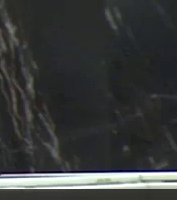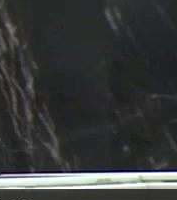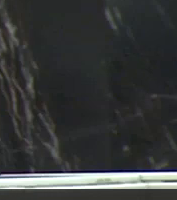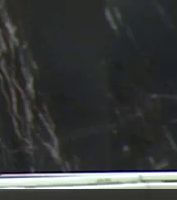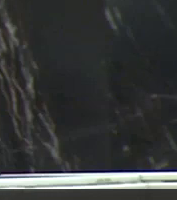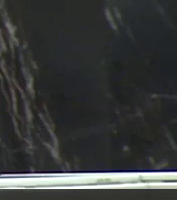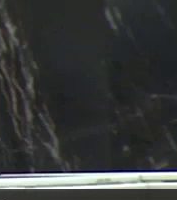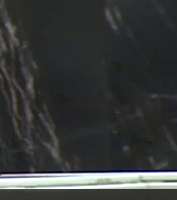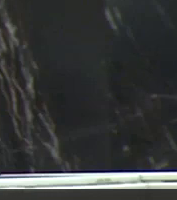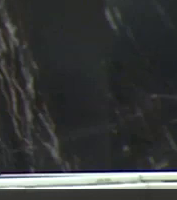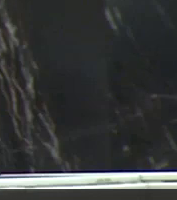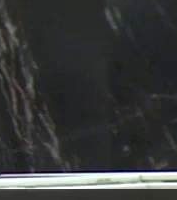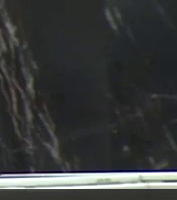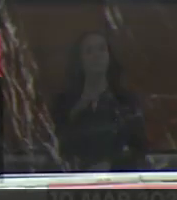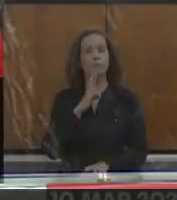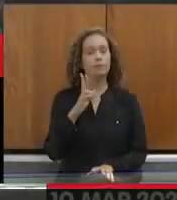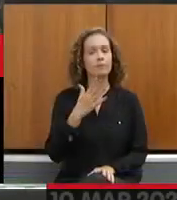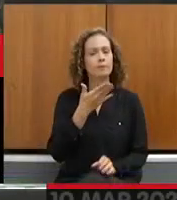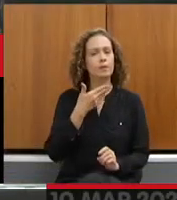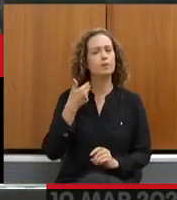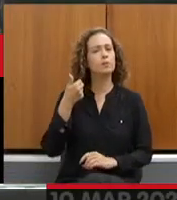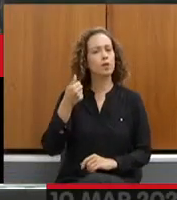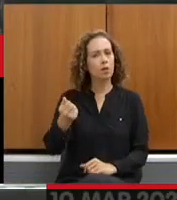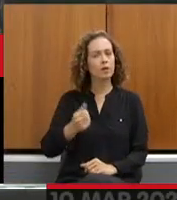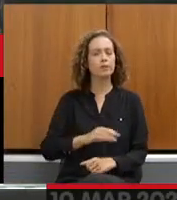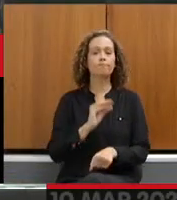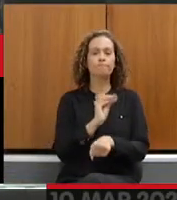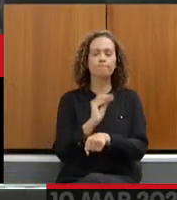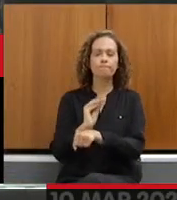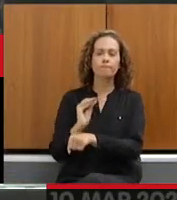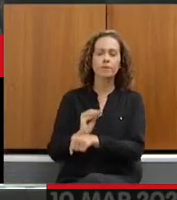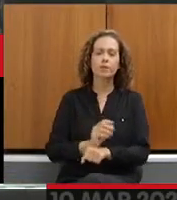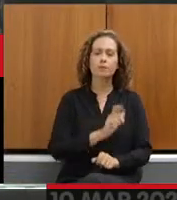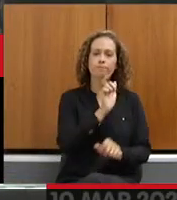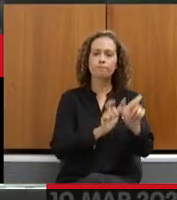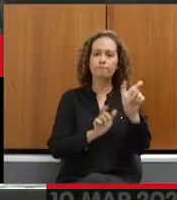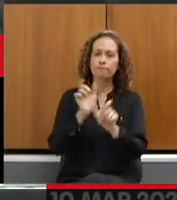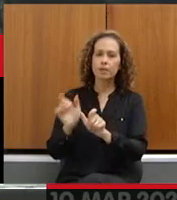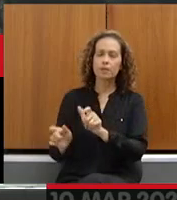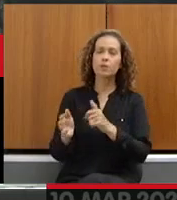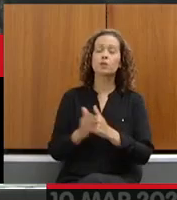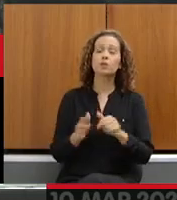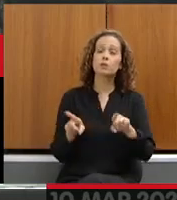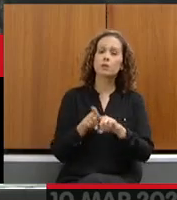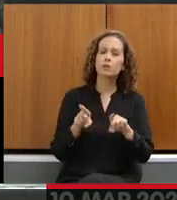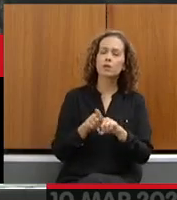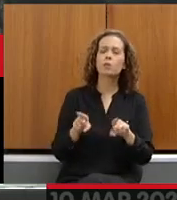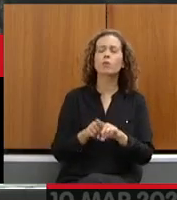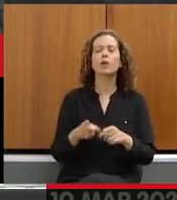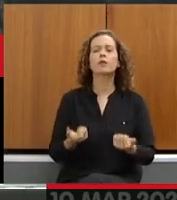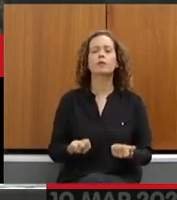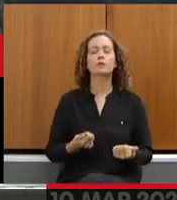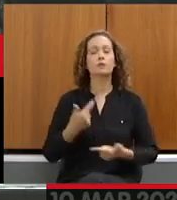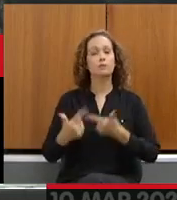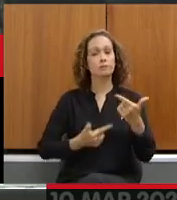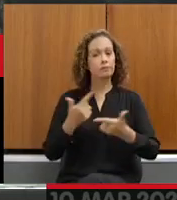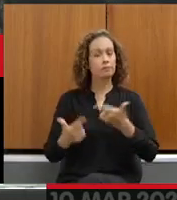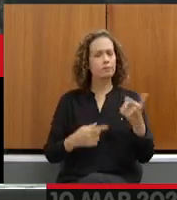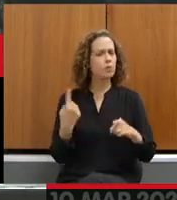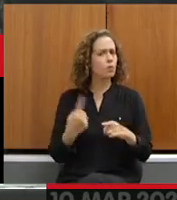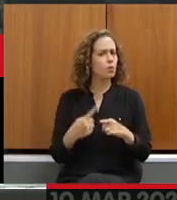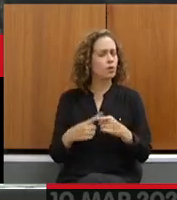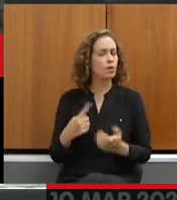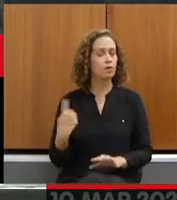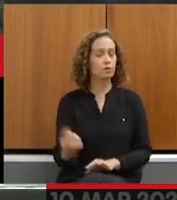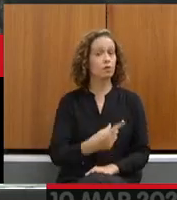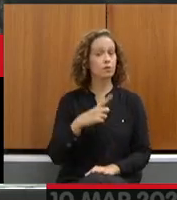resultados positivos na preservação de vida na oferta de serviços enfim o por o que nós tivemos uma